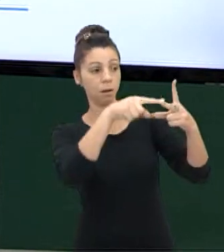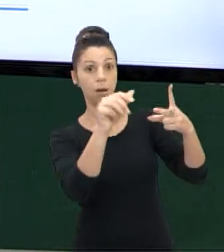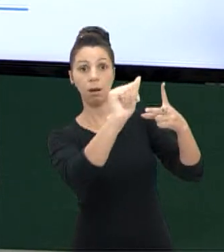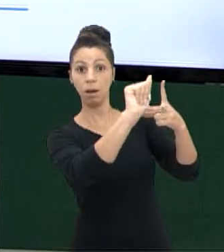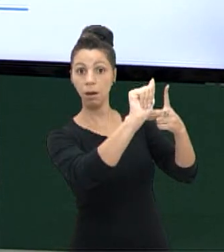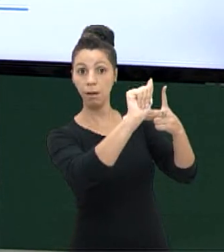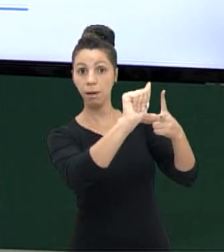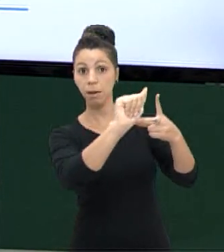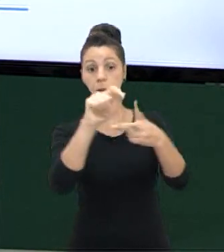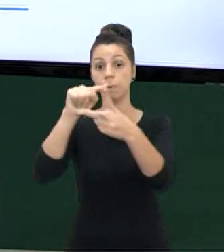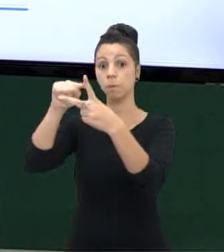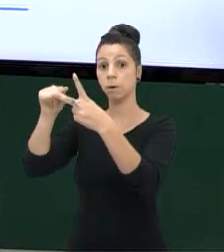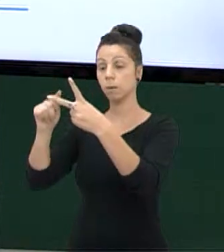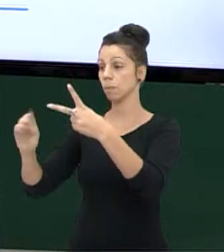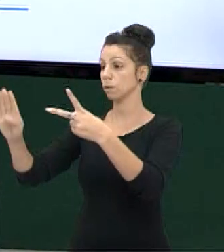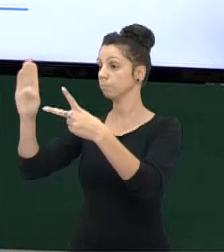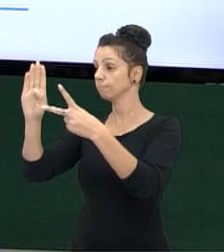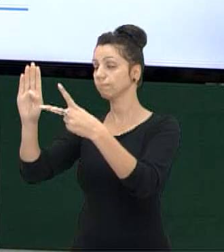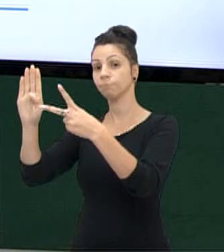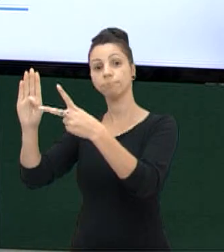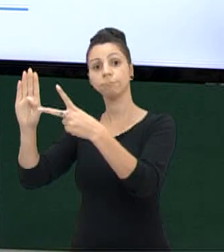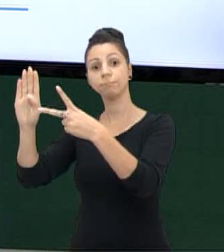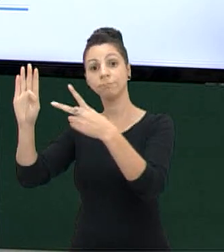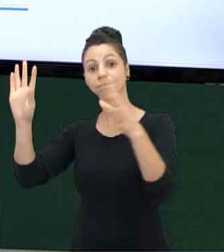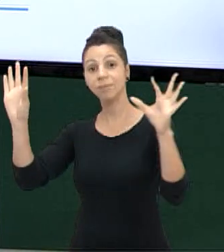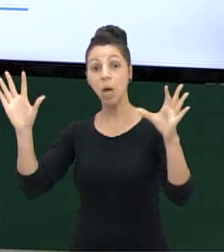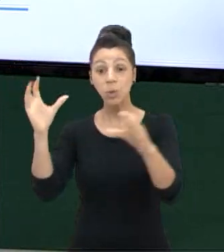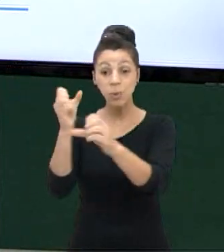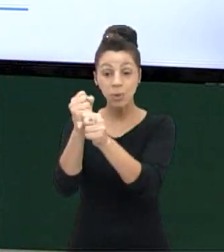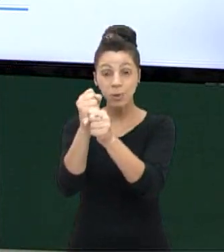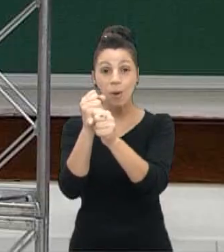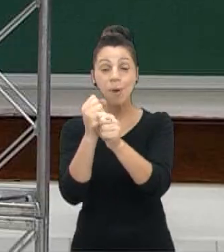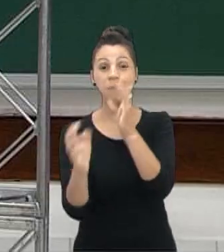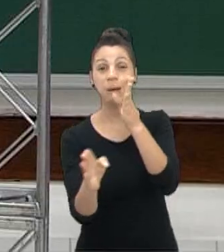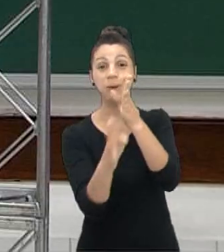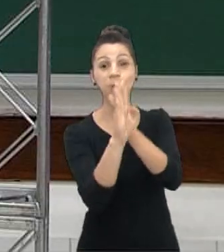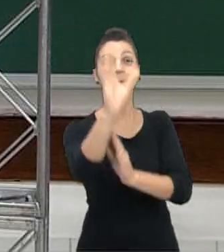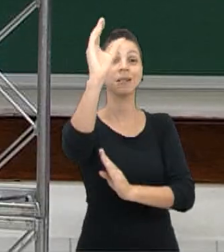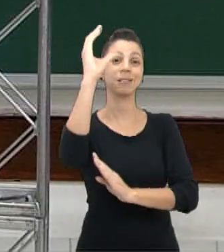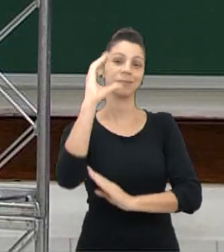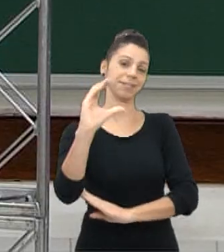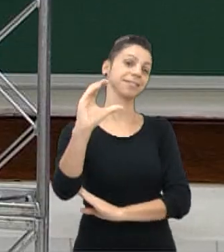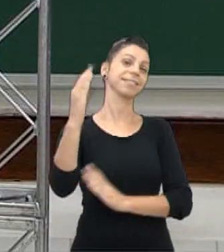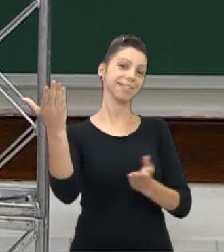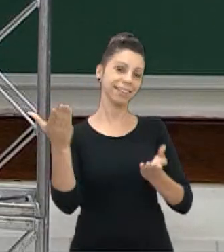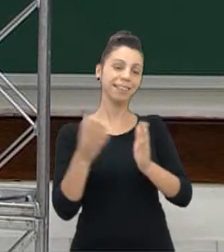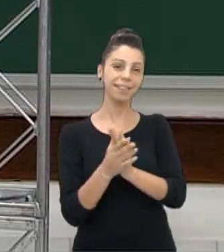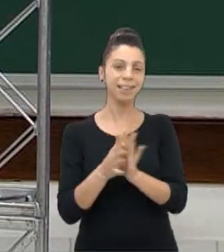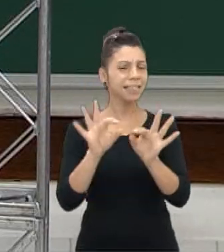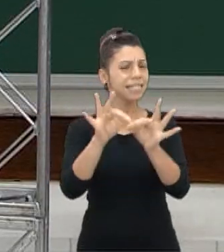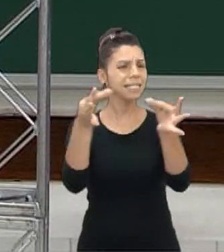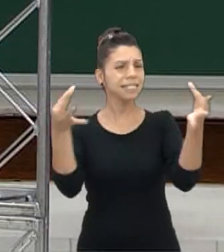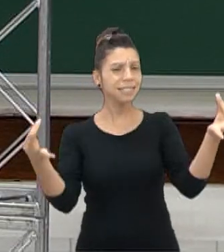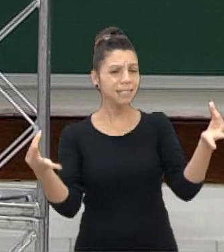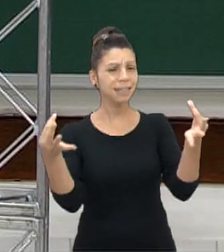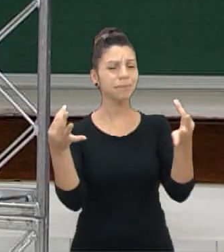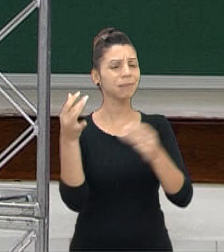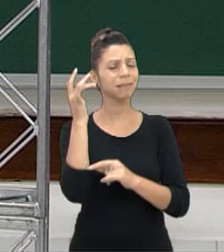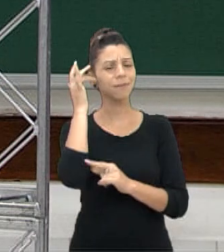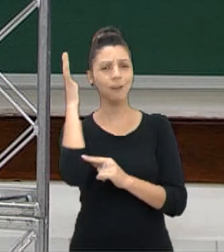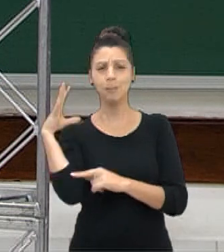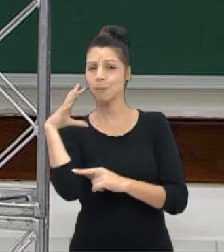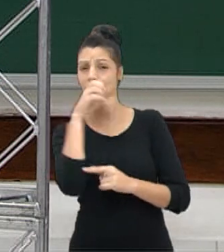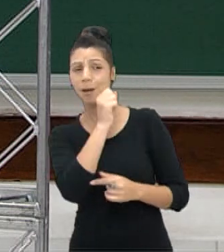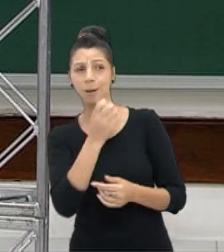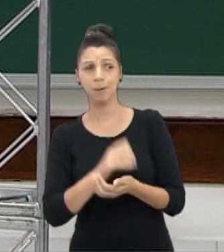para encontrar o valor do ângulo C, ok? Venham comigo aqui no quadro, olha como é simples e bem rapidinho. Olha, nós